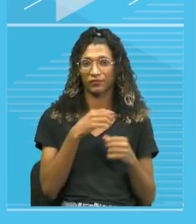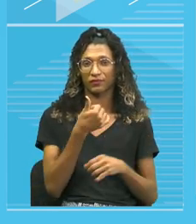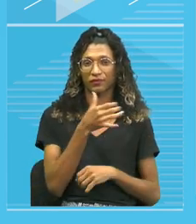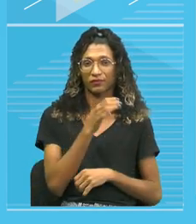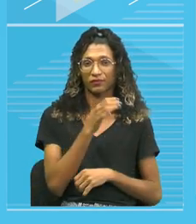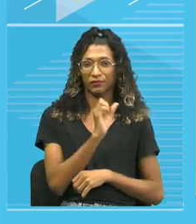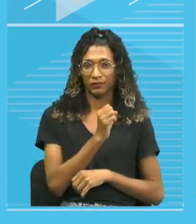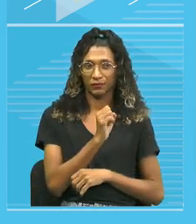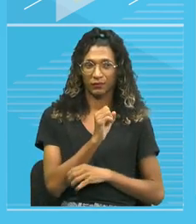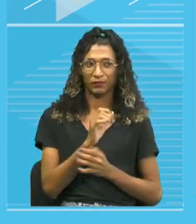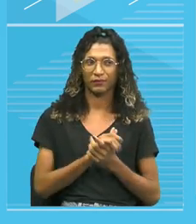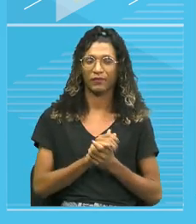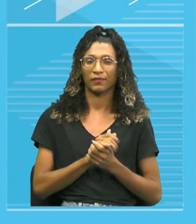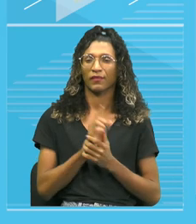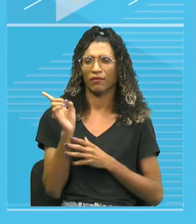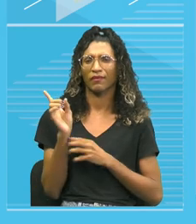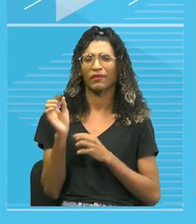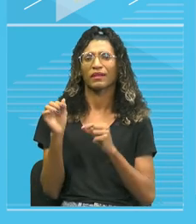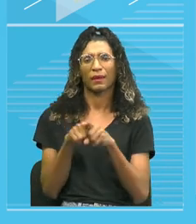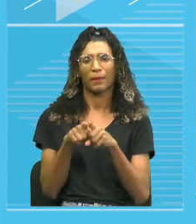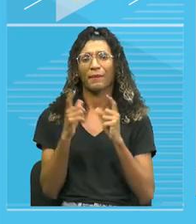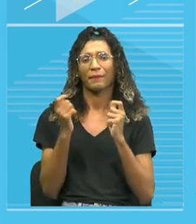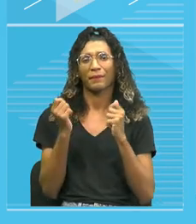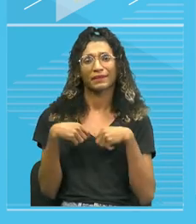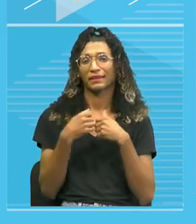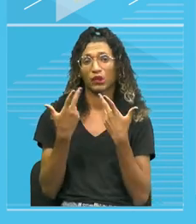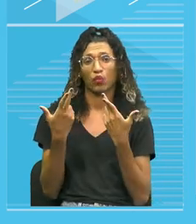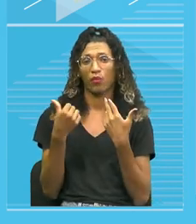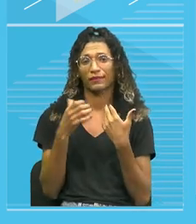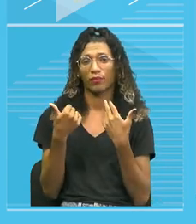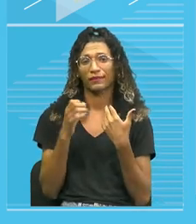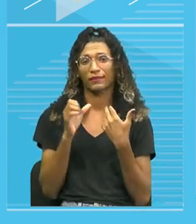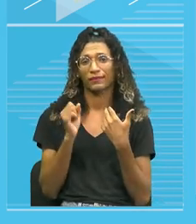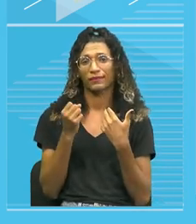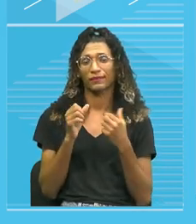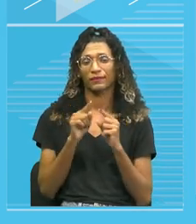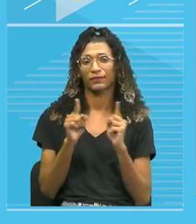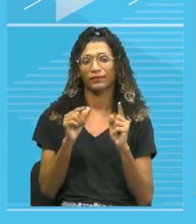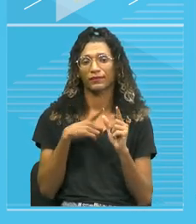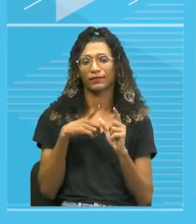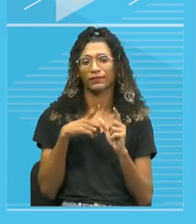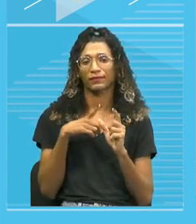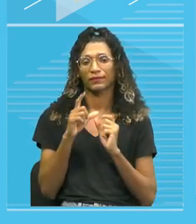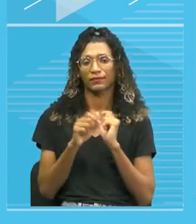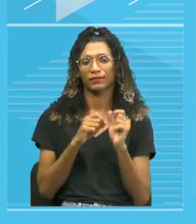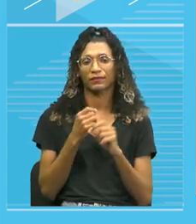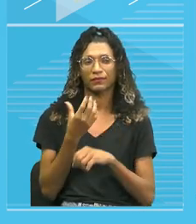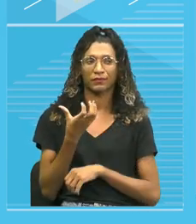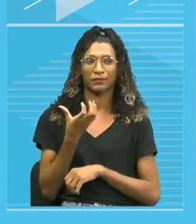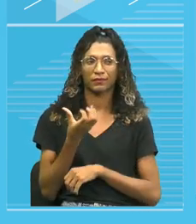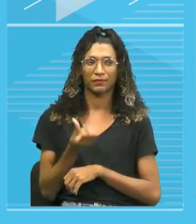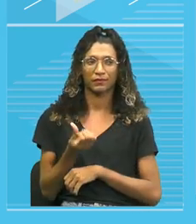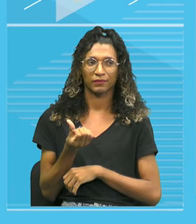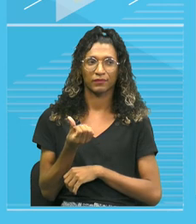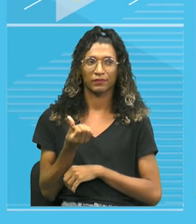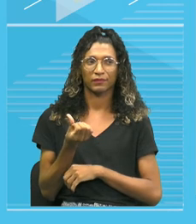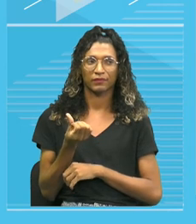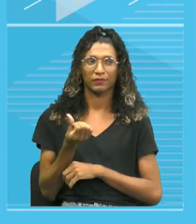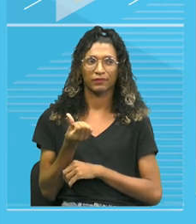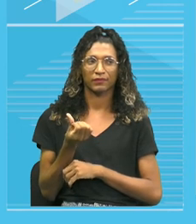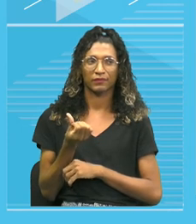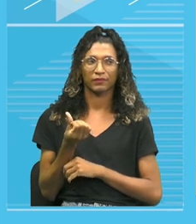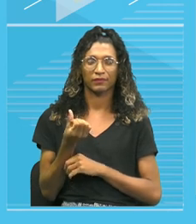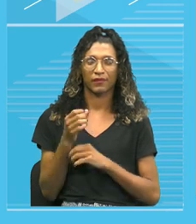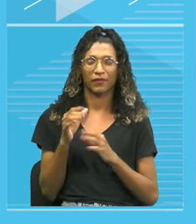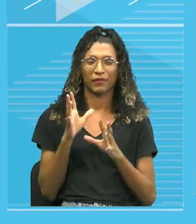oxigênio do lado de cá também tem que ter 18 só que aqui já tem 6 para 18